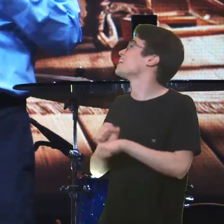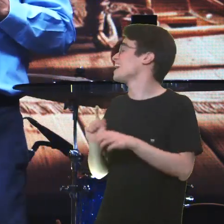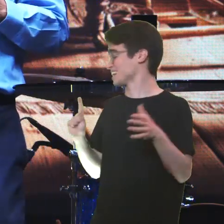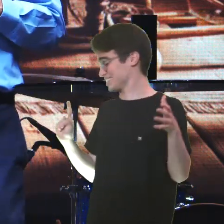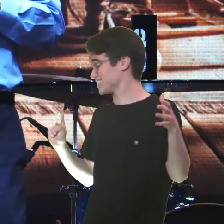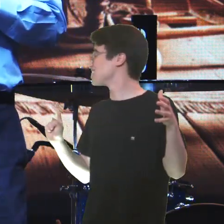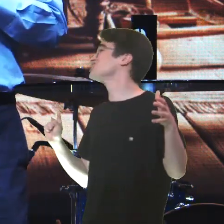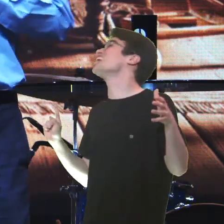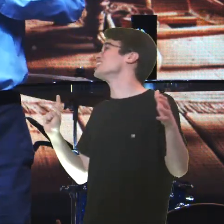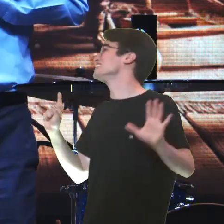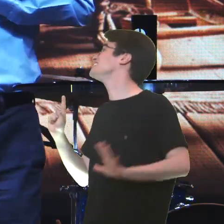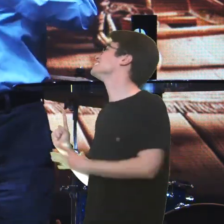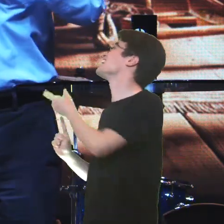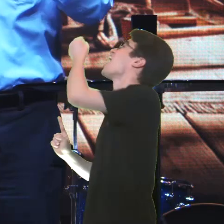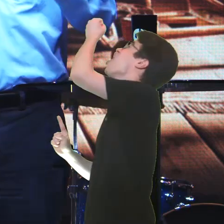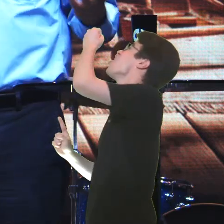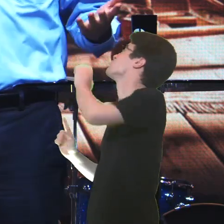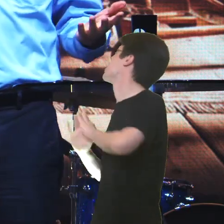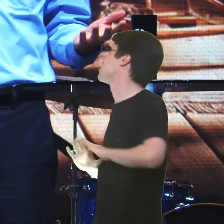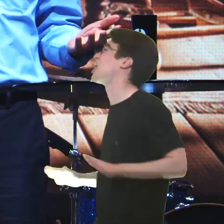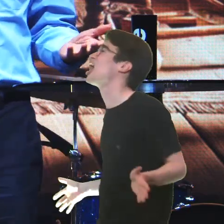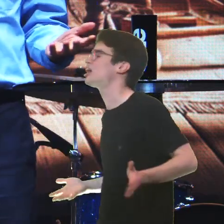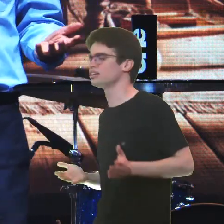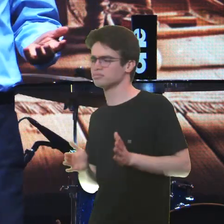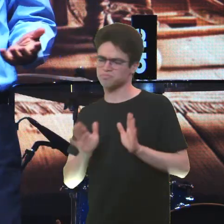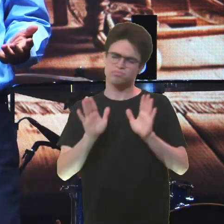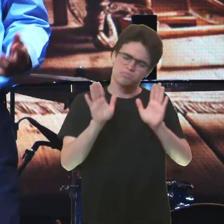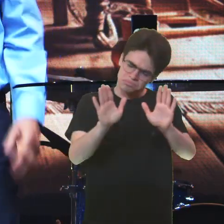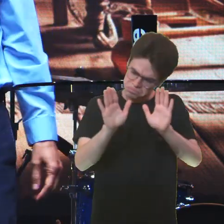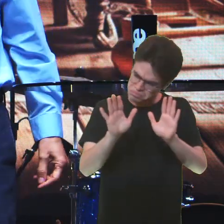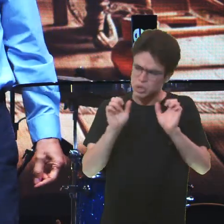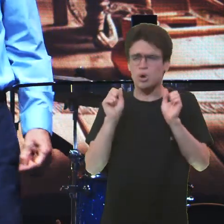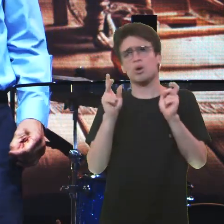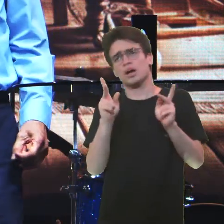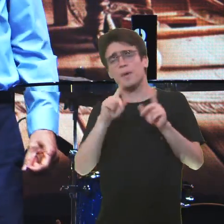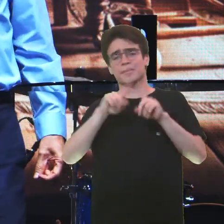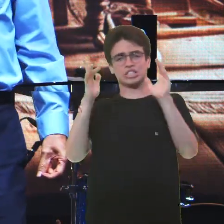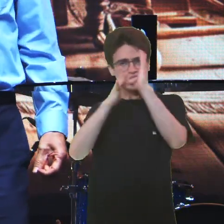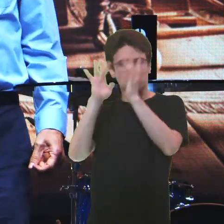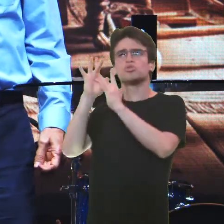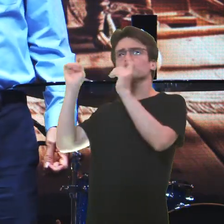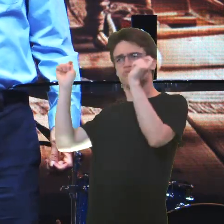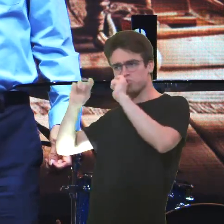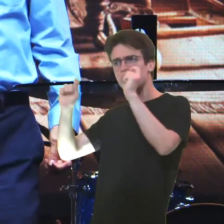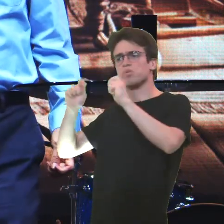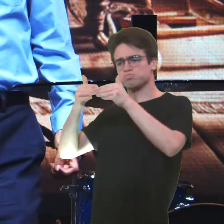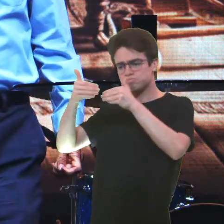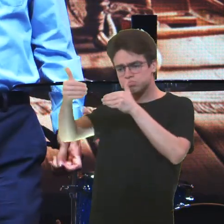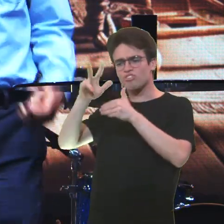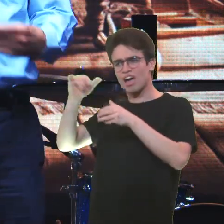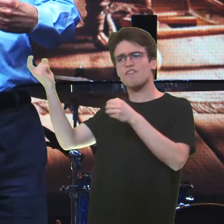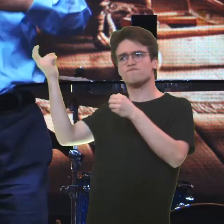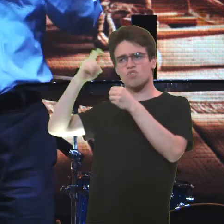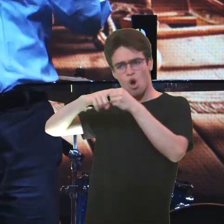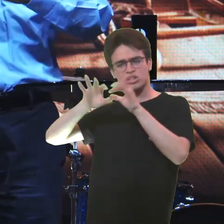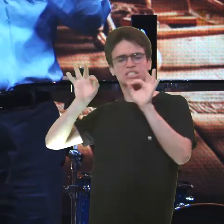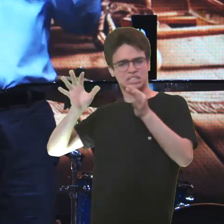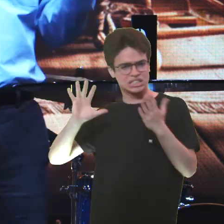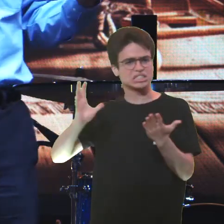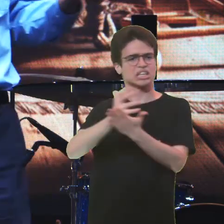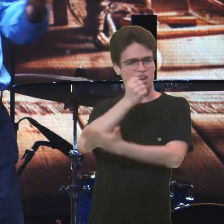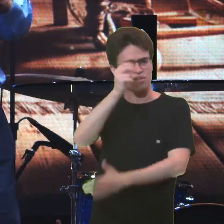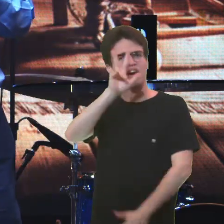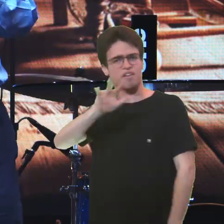nos buscar. Y en verdad creemos que Jesús vuelve pronto. E nós acreditamos que Jesus voltará em breve. Pero en realidad